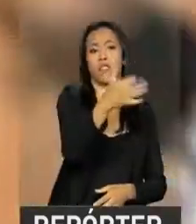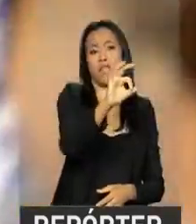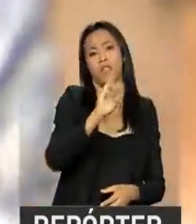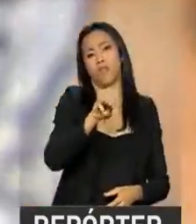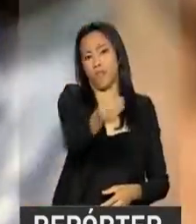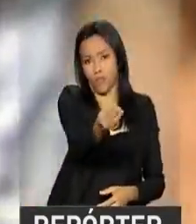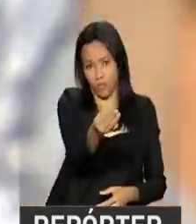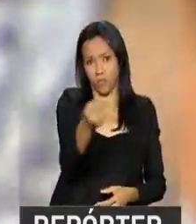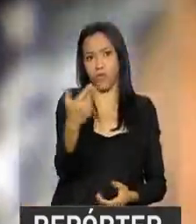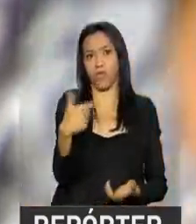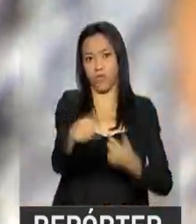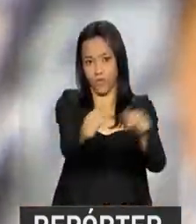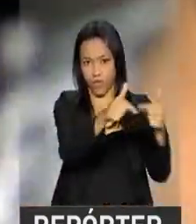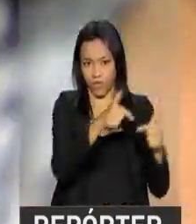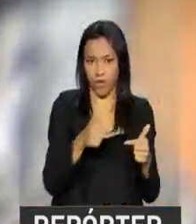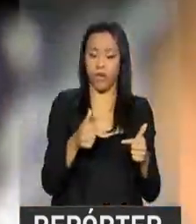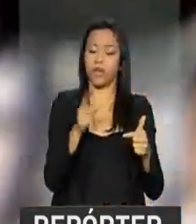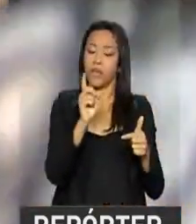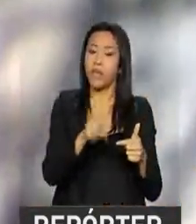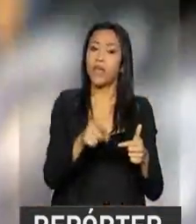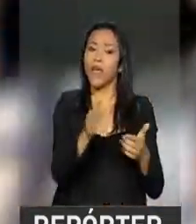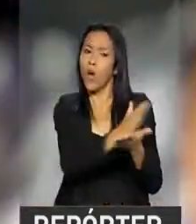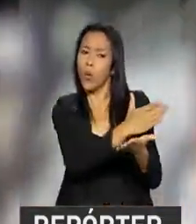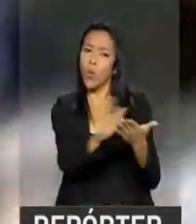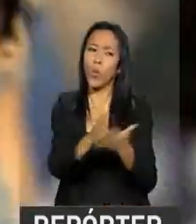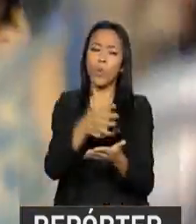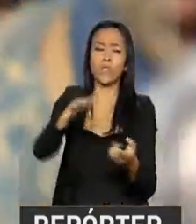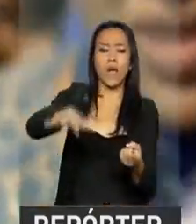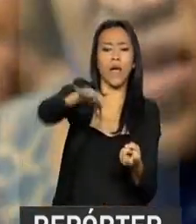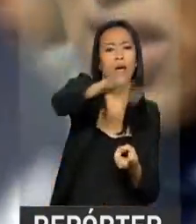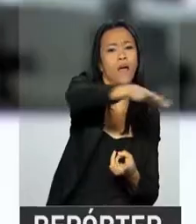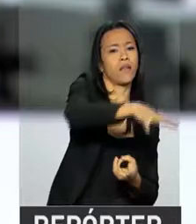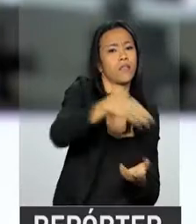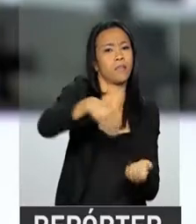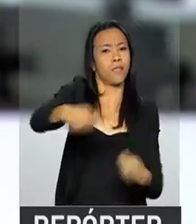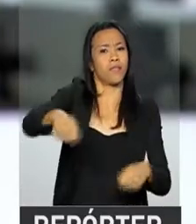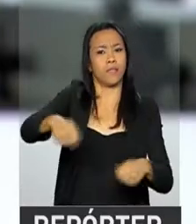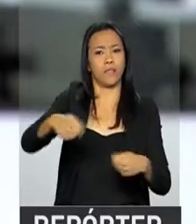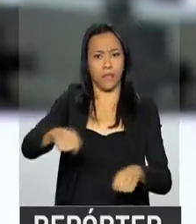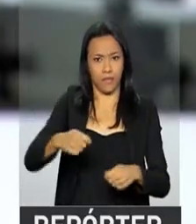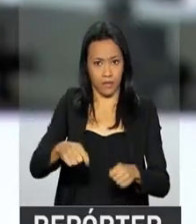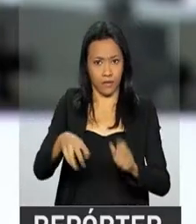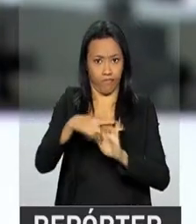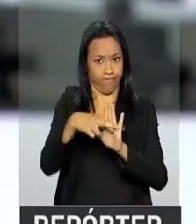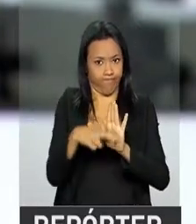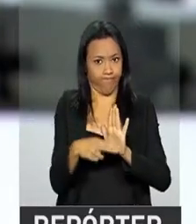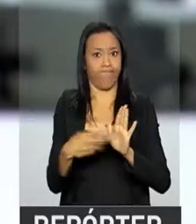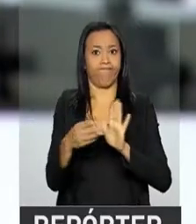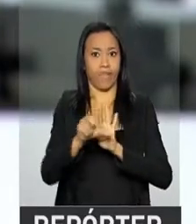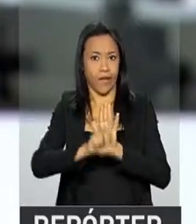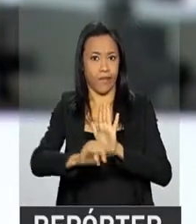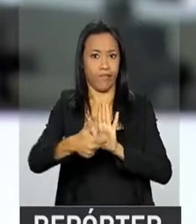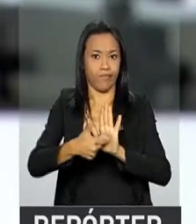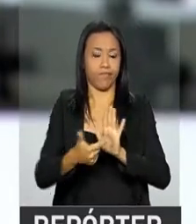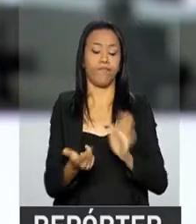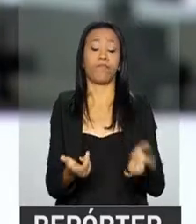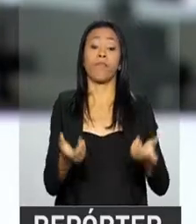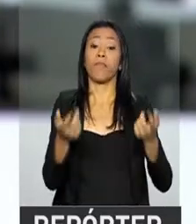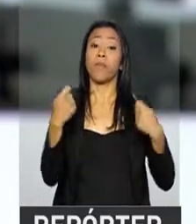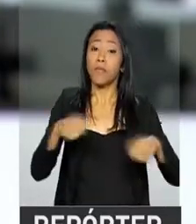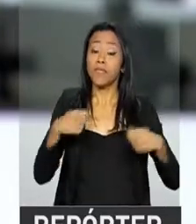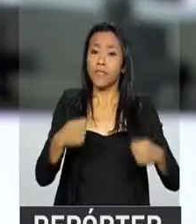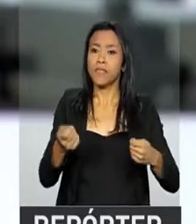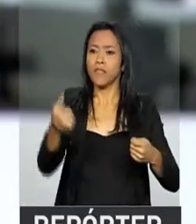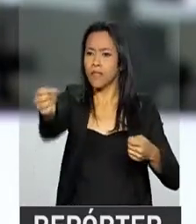se tornar realidade com a regularização de algumas modalidades de trabalho. É fundamental para trazer para o contrato de trabalho formal